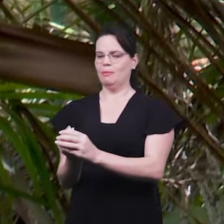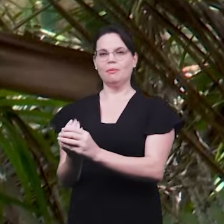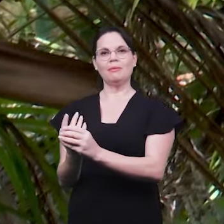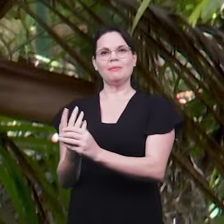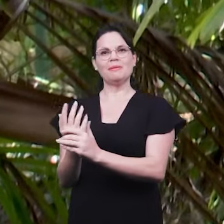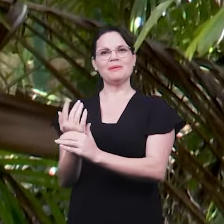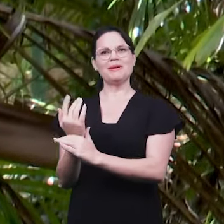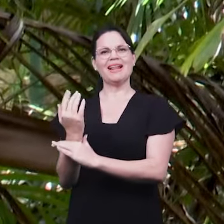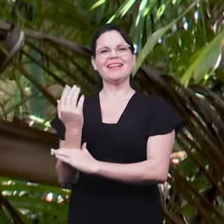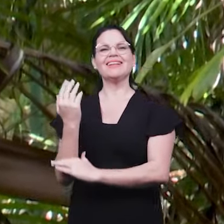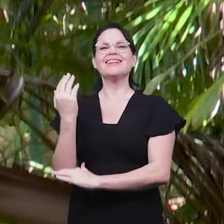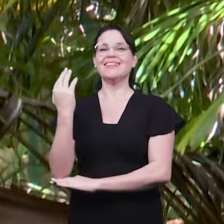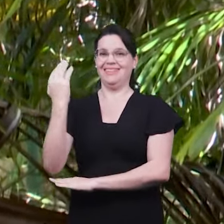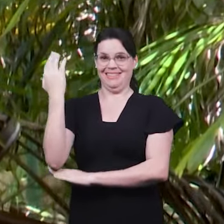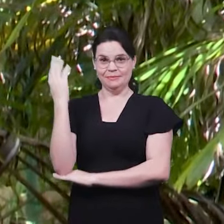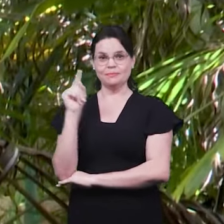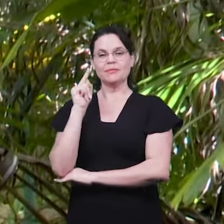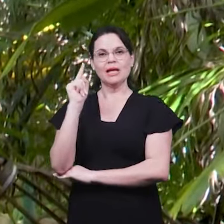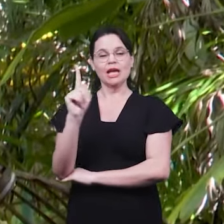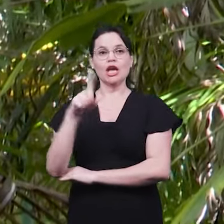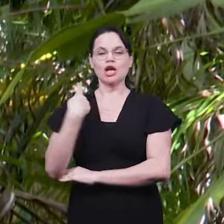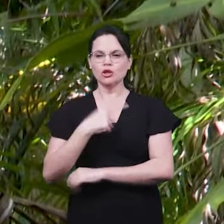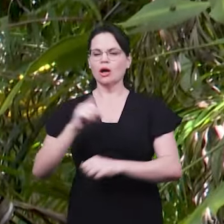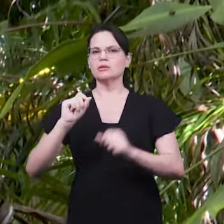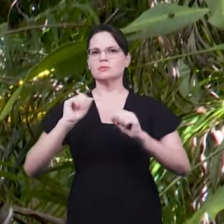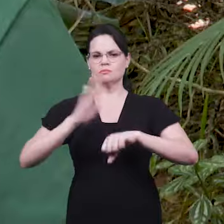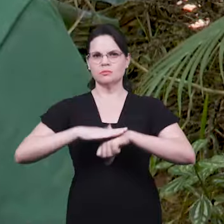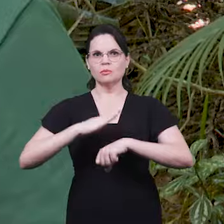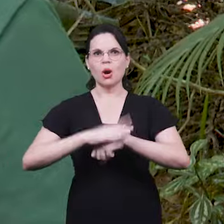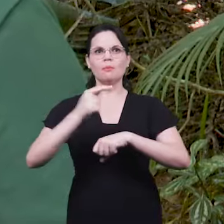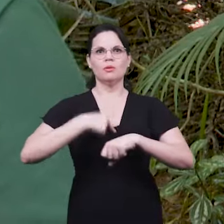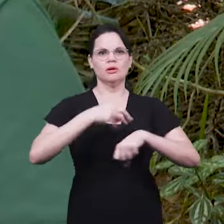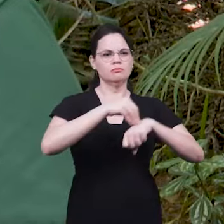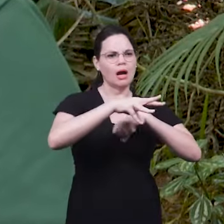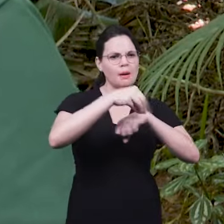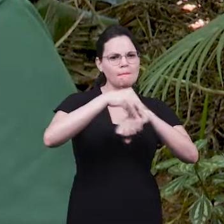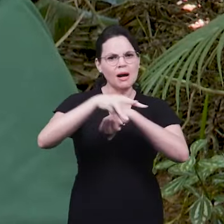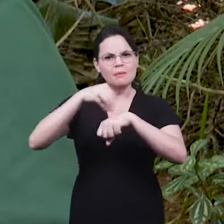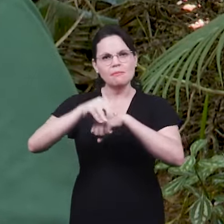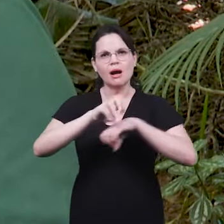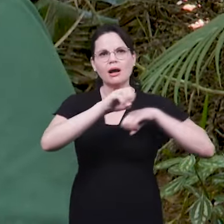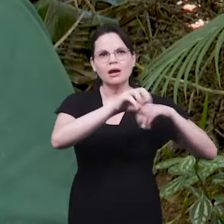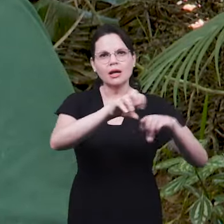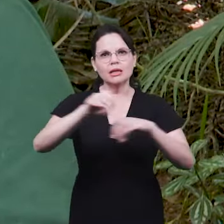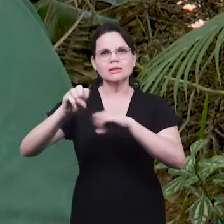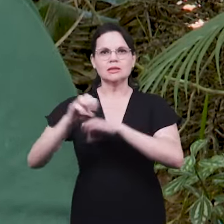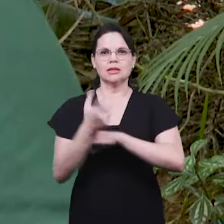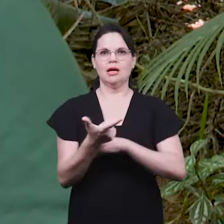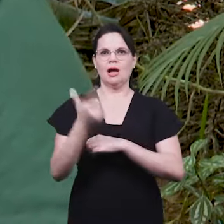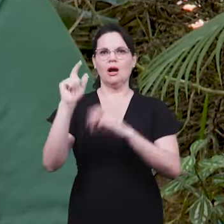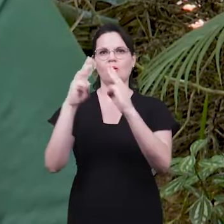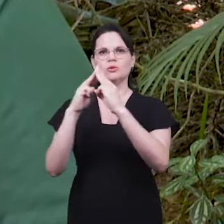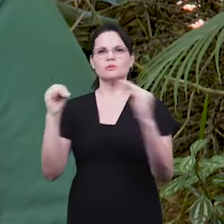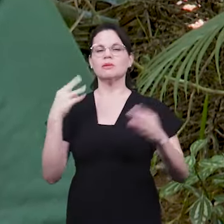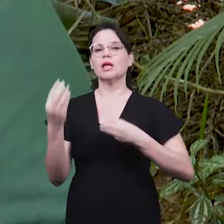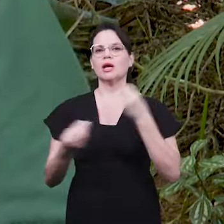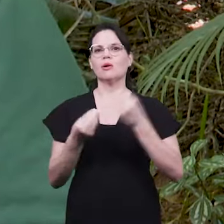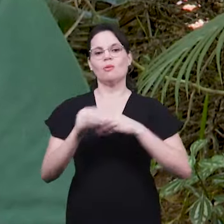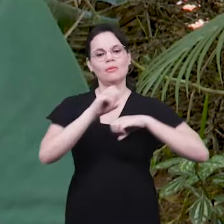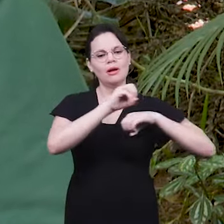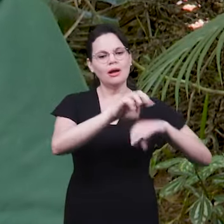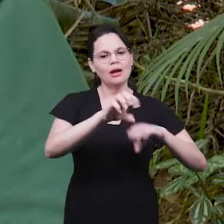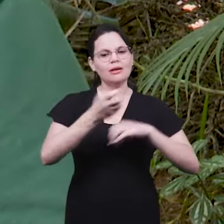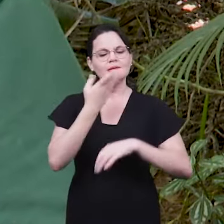esse processo de multiplicação das mudas para os outros manaíns, nós fazemos com as crianças, onde